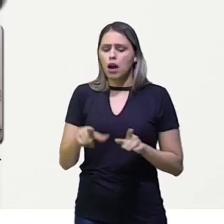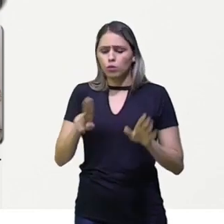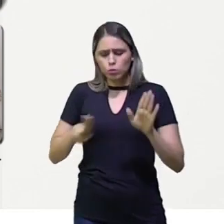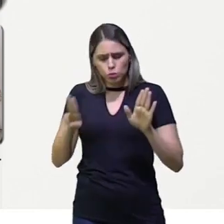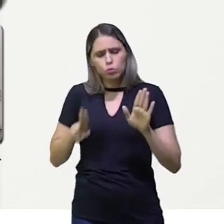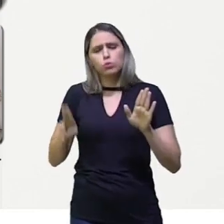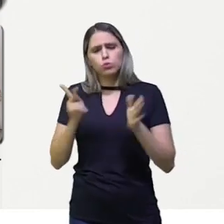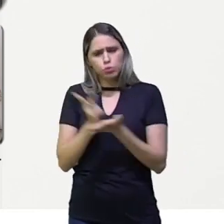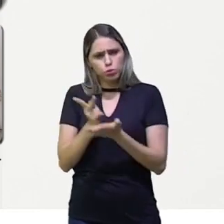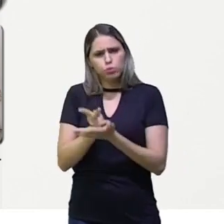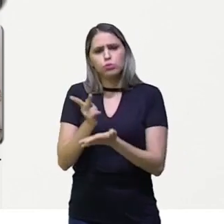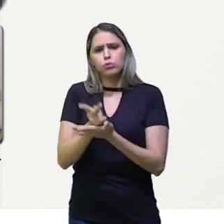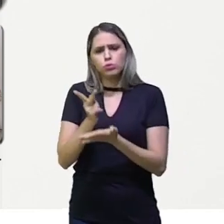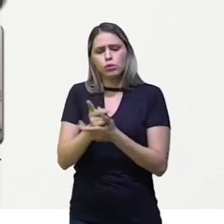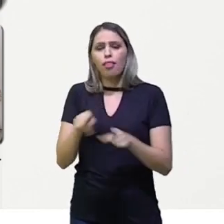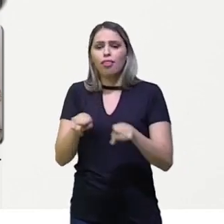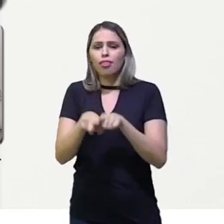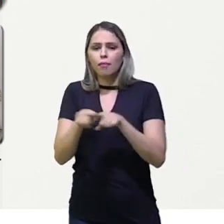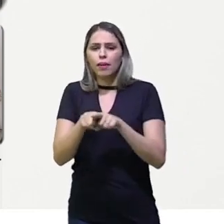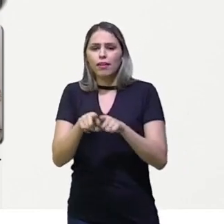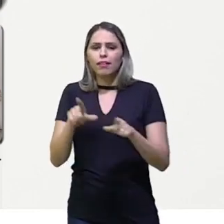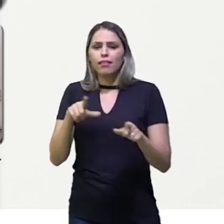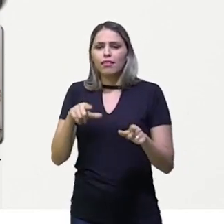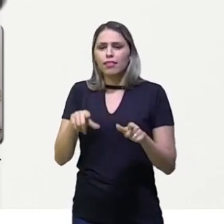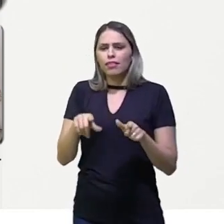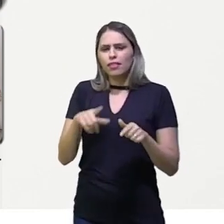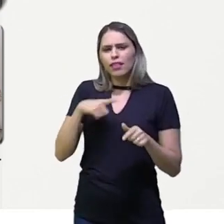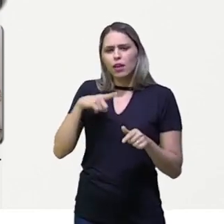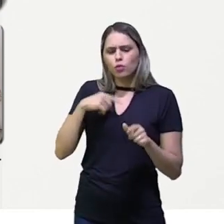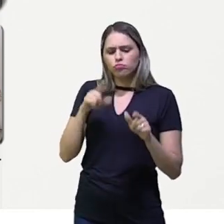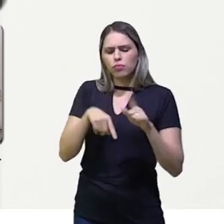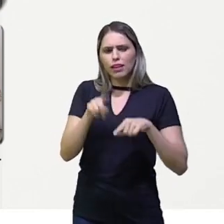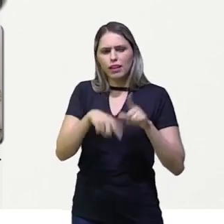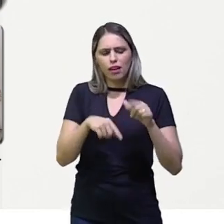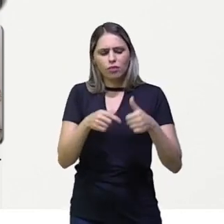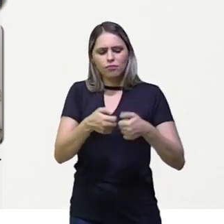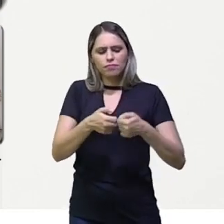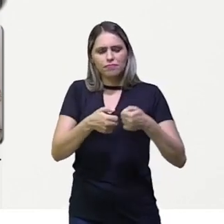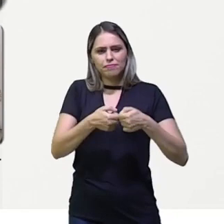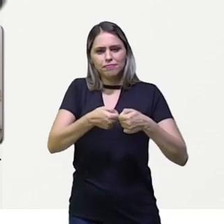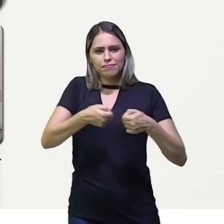temos esse instrumento aqui, que chamamos de trena,